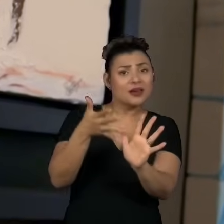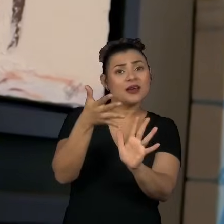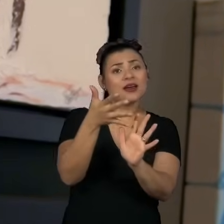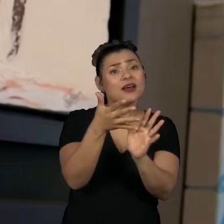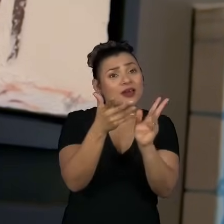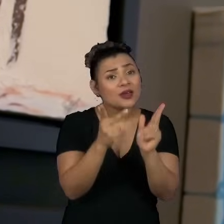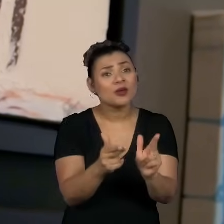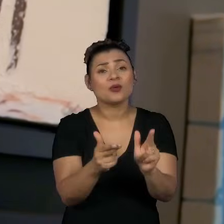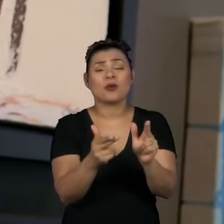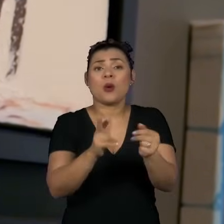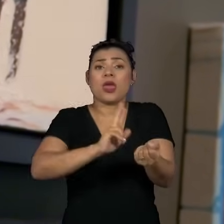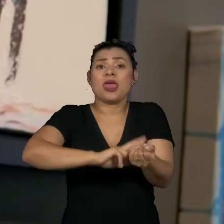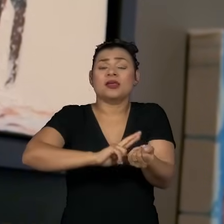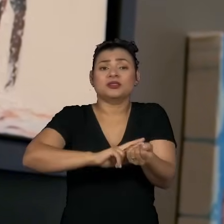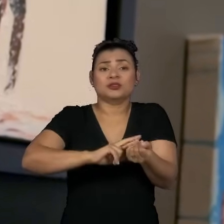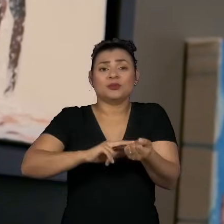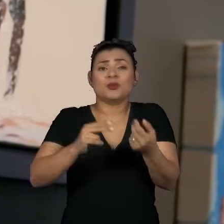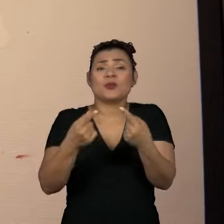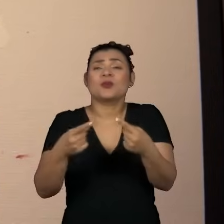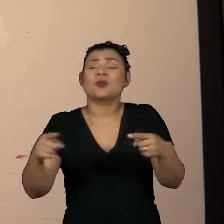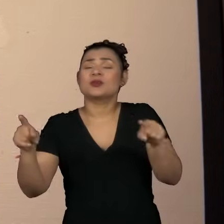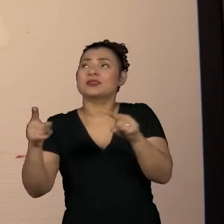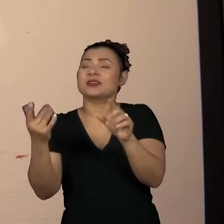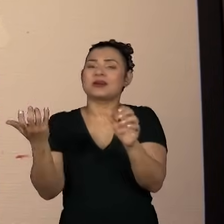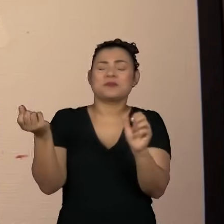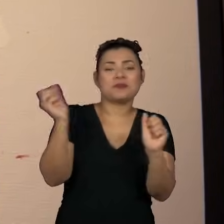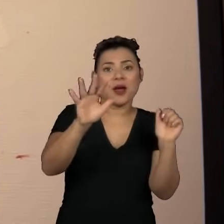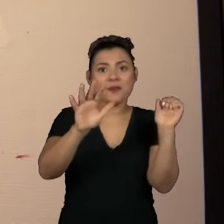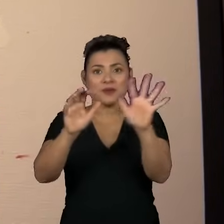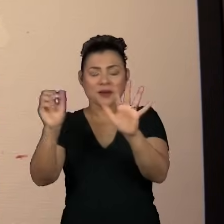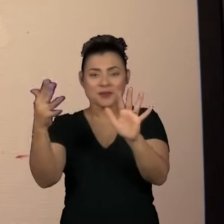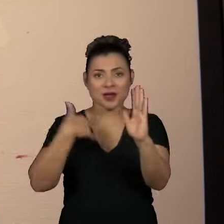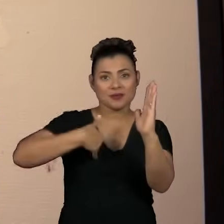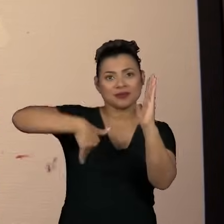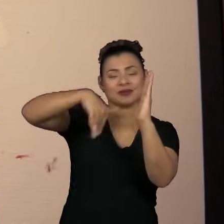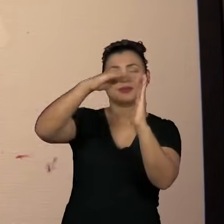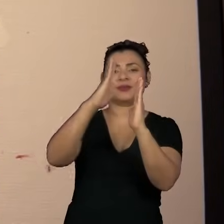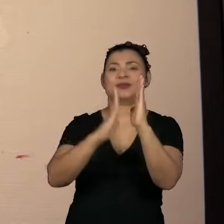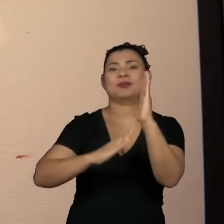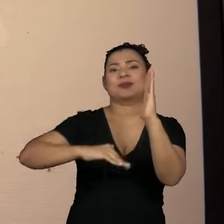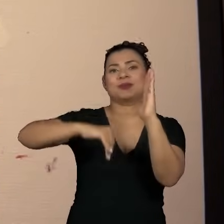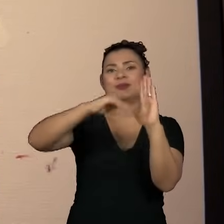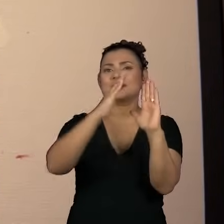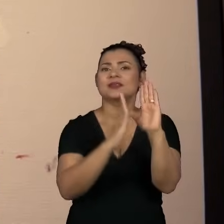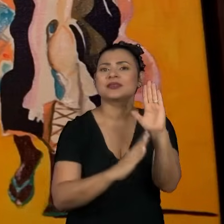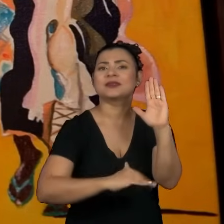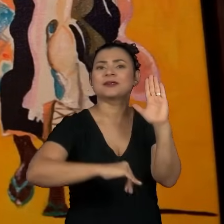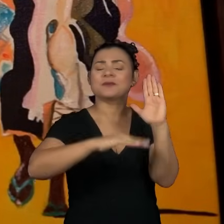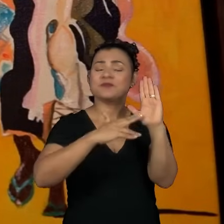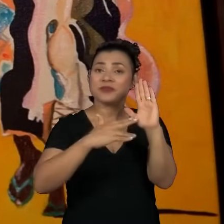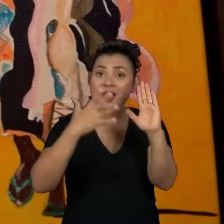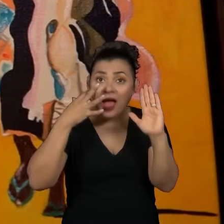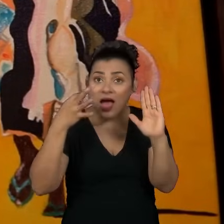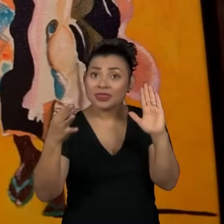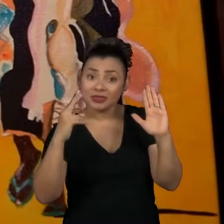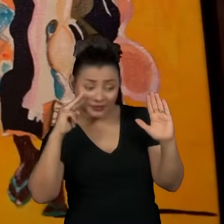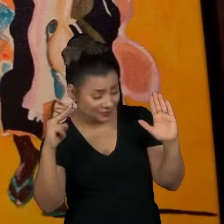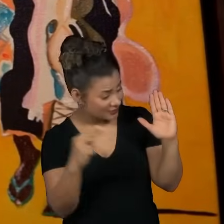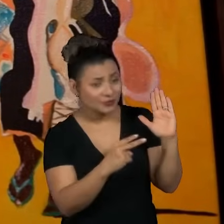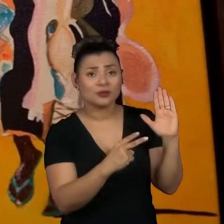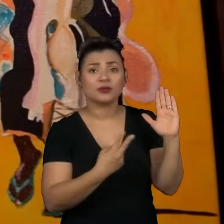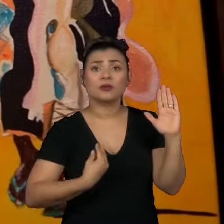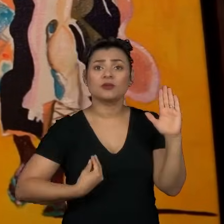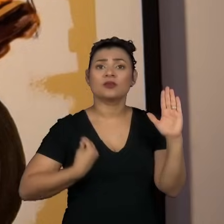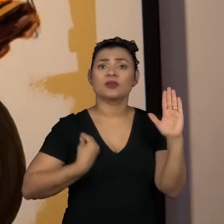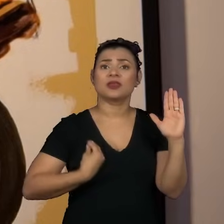Então acho que as cores, elas têm esse papel na minha pintura, né? Que é de chamar a atenção para a realidade dessas